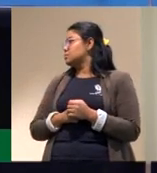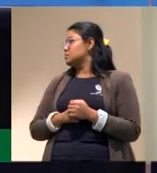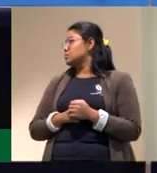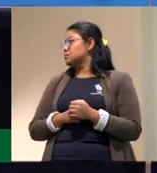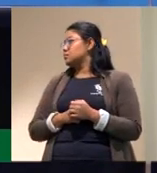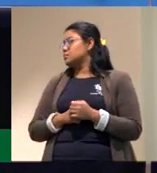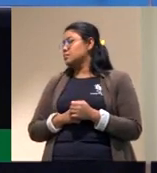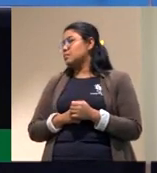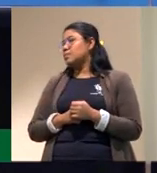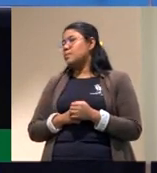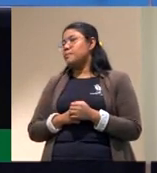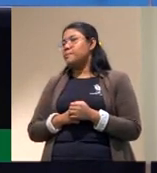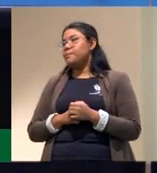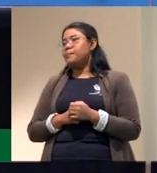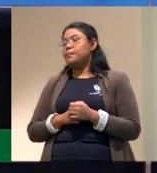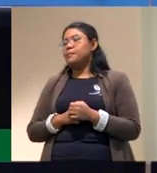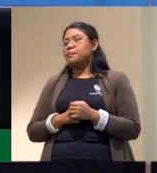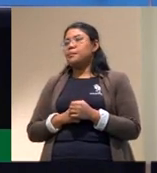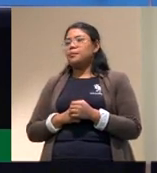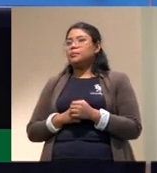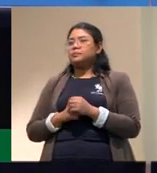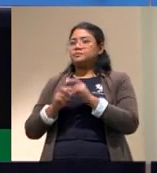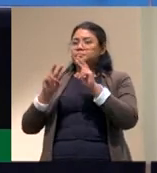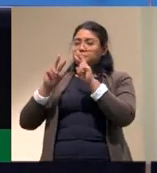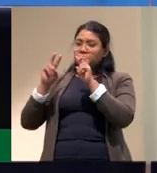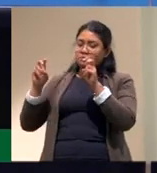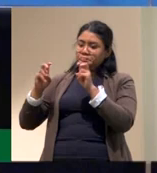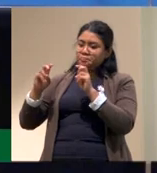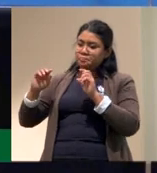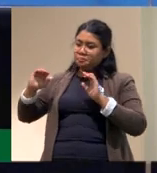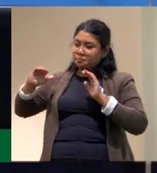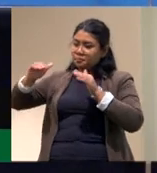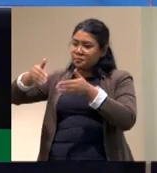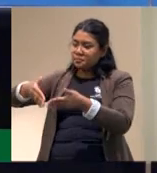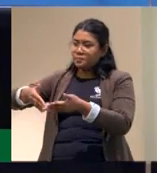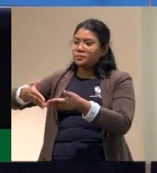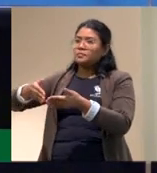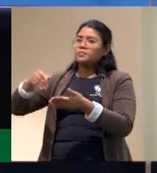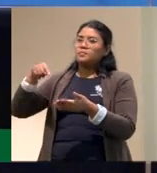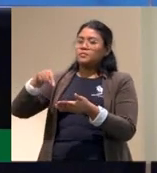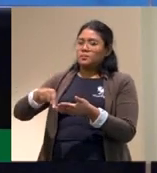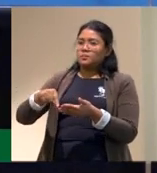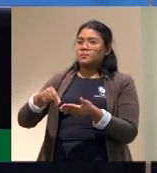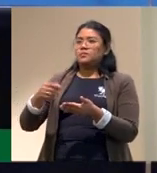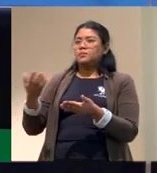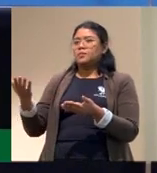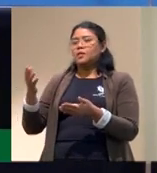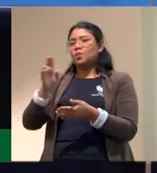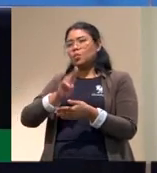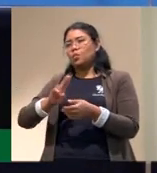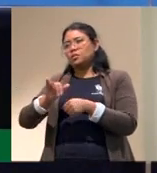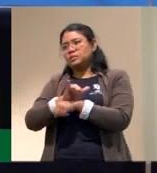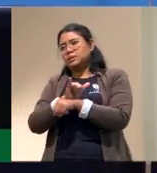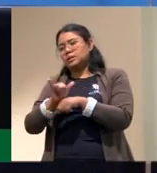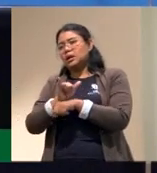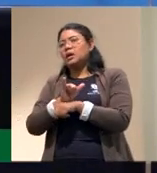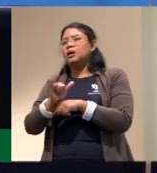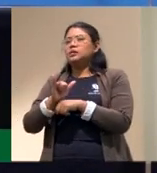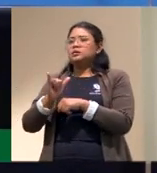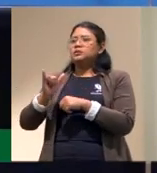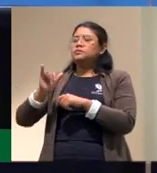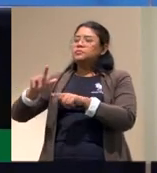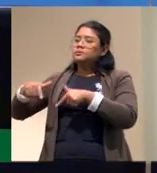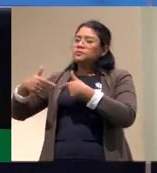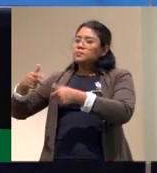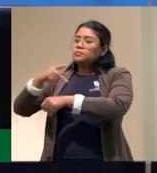ainda no sentido da abordagem mais curricular do que... Não vou falar muito das estratégias da ação pedagógica,